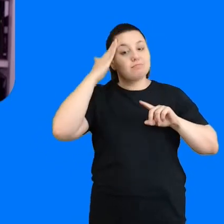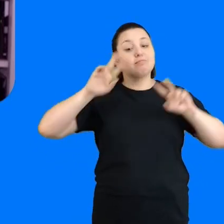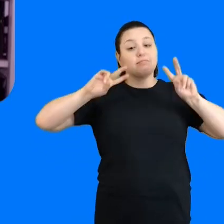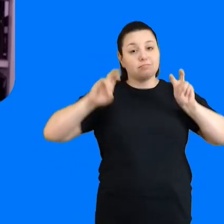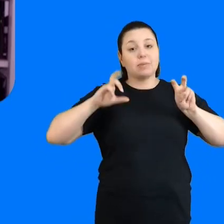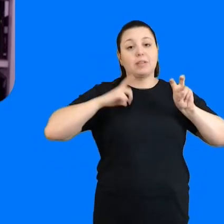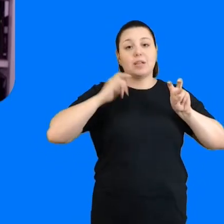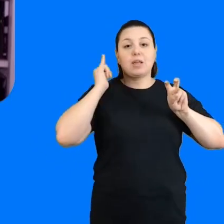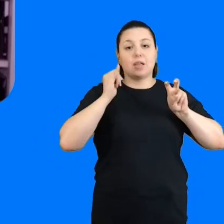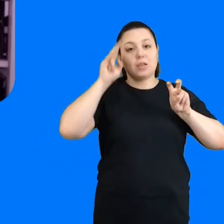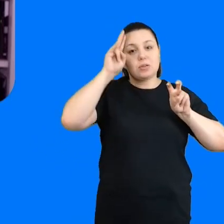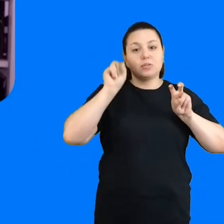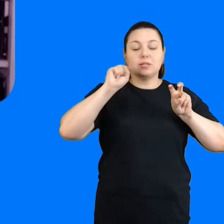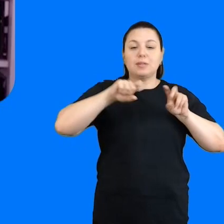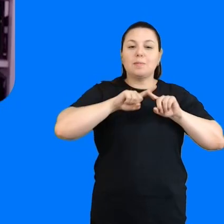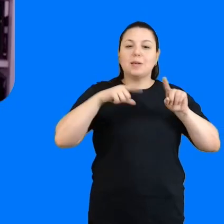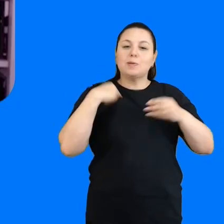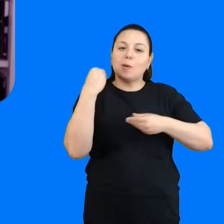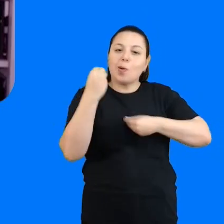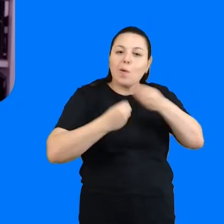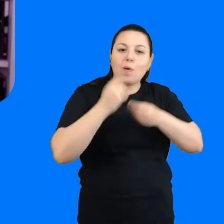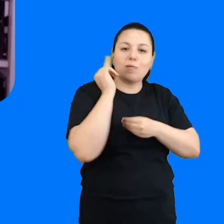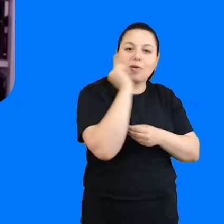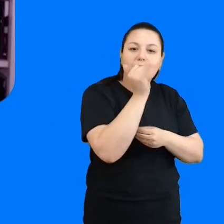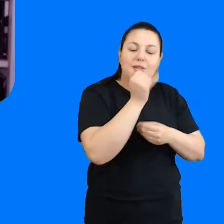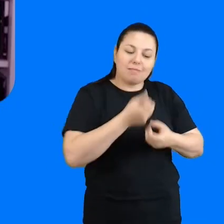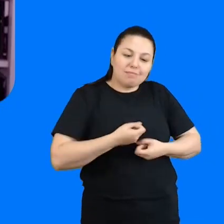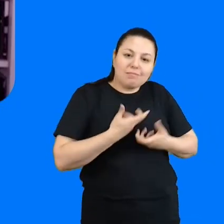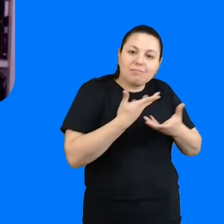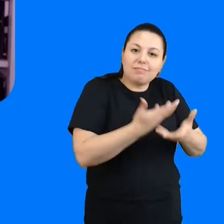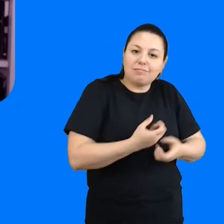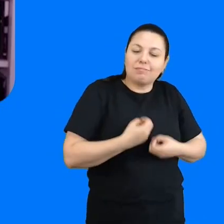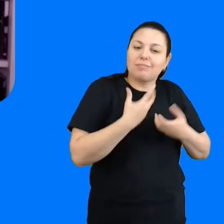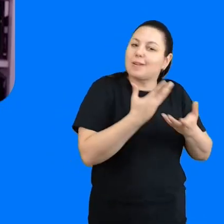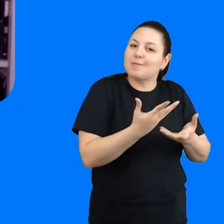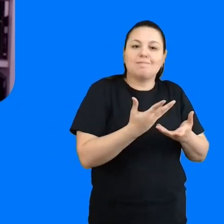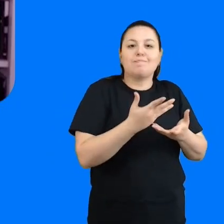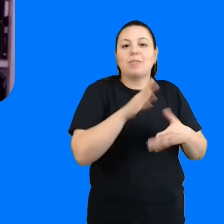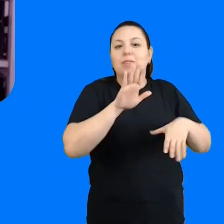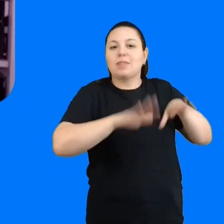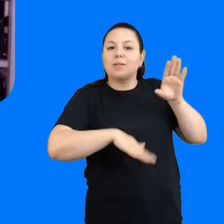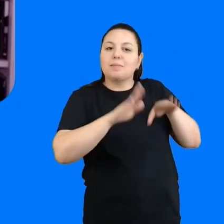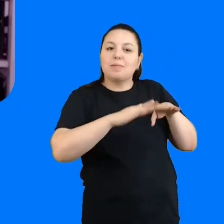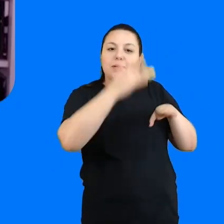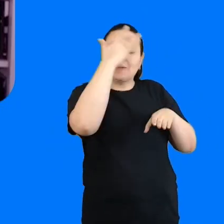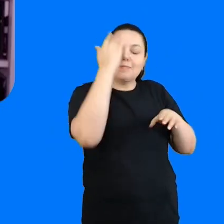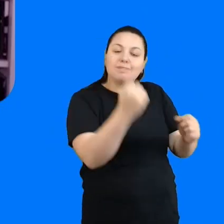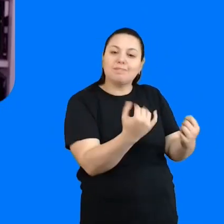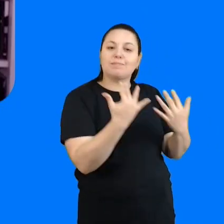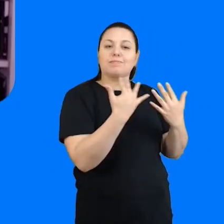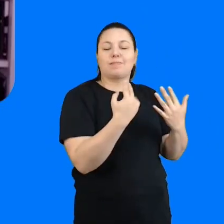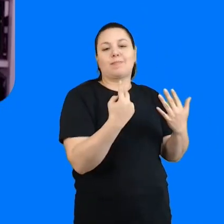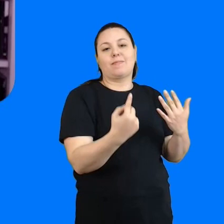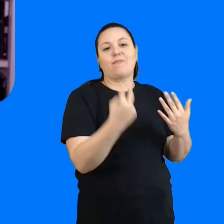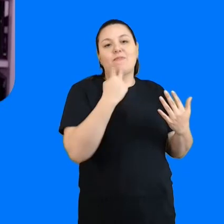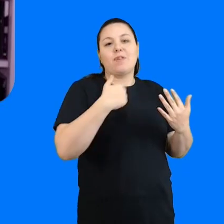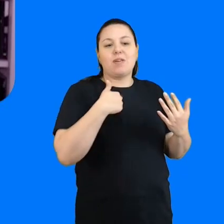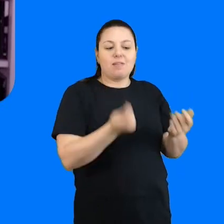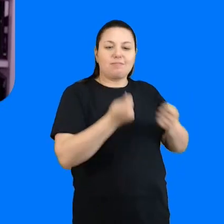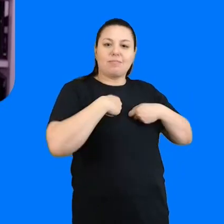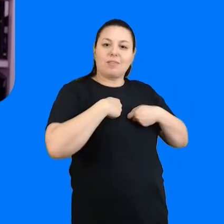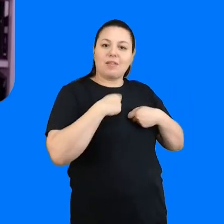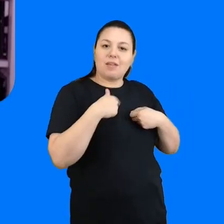ligação, essa inspiração. E eu acho que também, eu chamei de storytelling regenerativo,